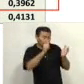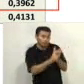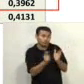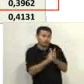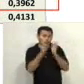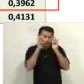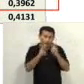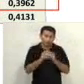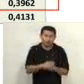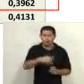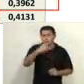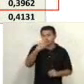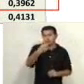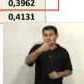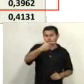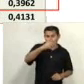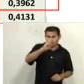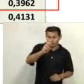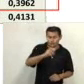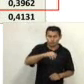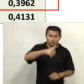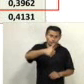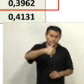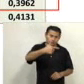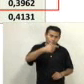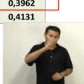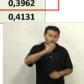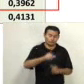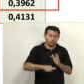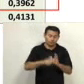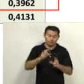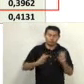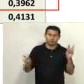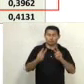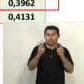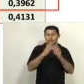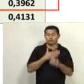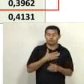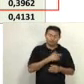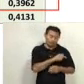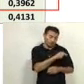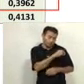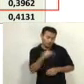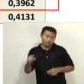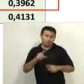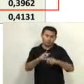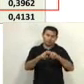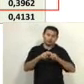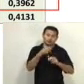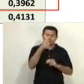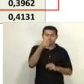lá. 1,25. Os dois primeiros valores eu pego aqui na minha linha, portanto